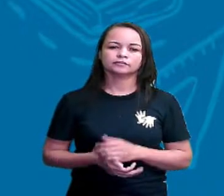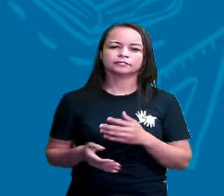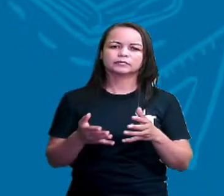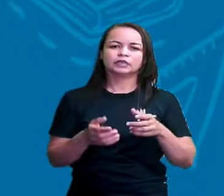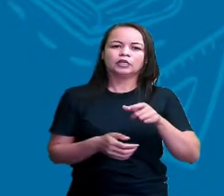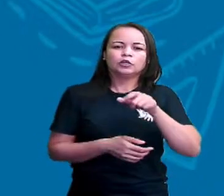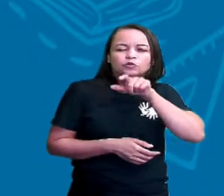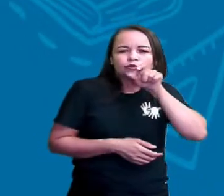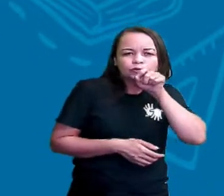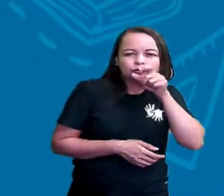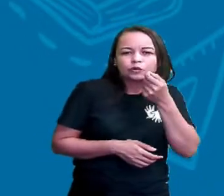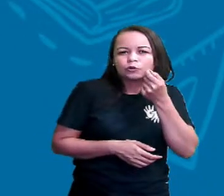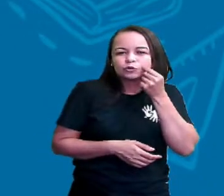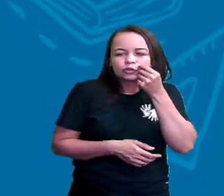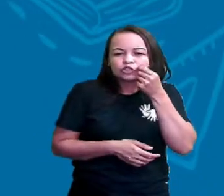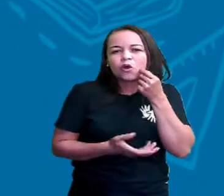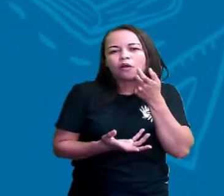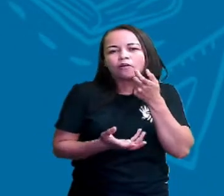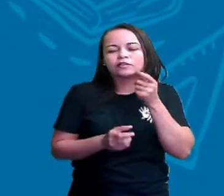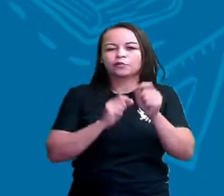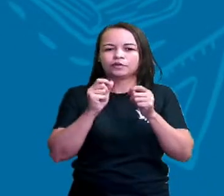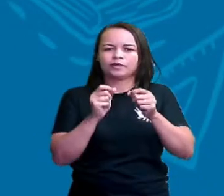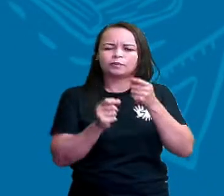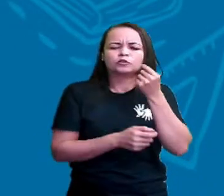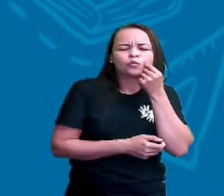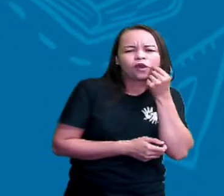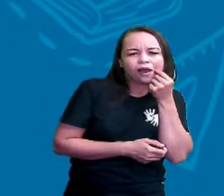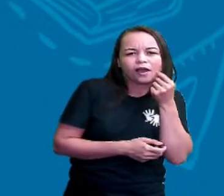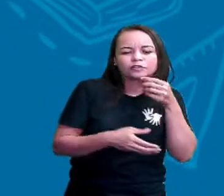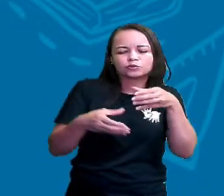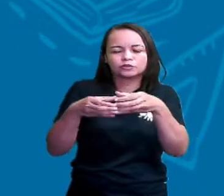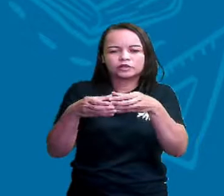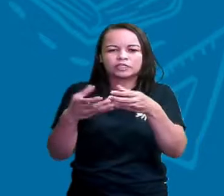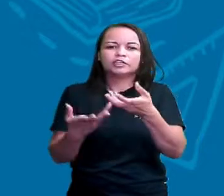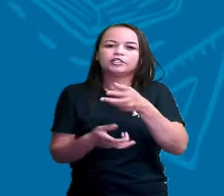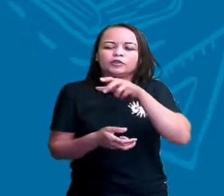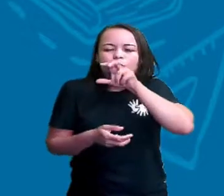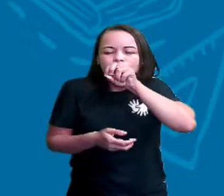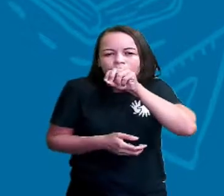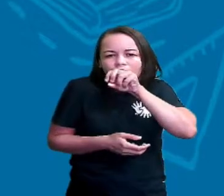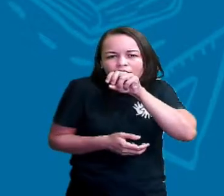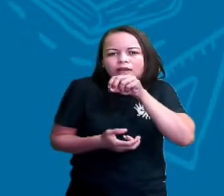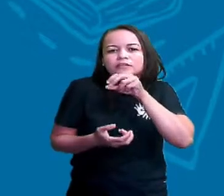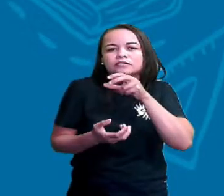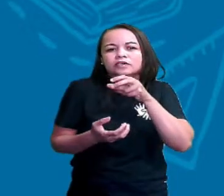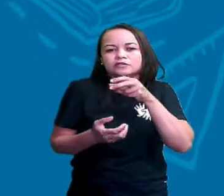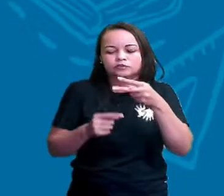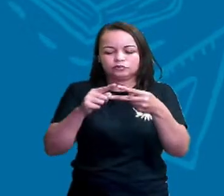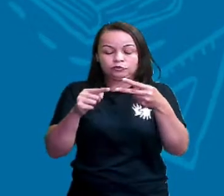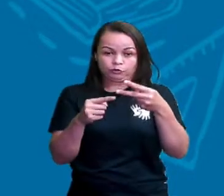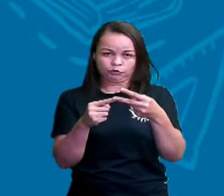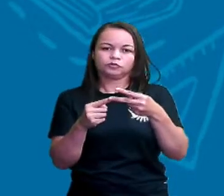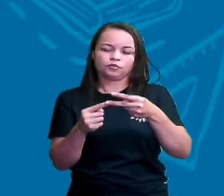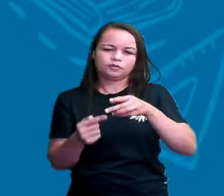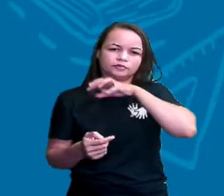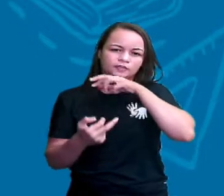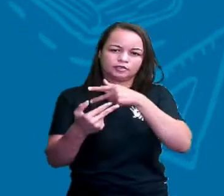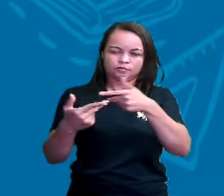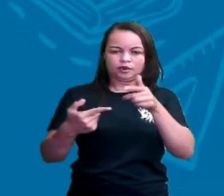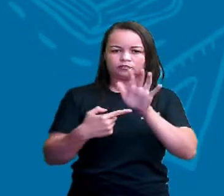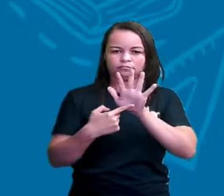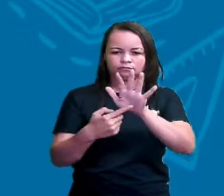a gente pode colocar o esquilo e o ratinho. O esquilo e o rato são dois animais, né, que apresentam